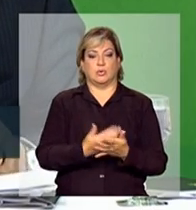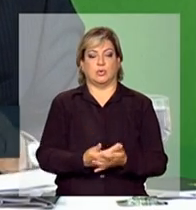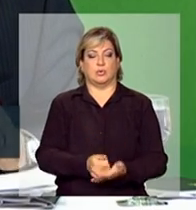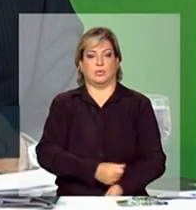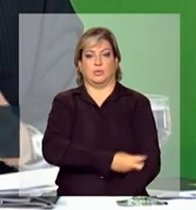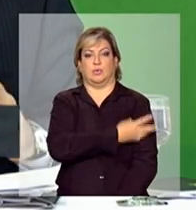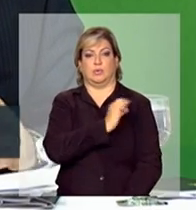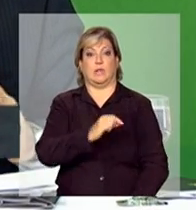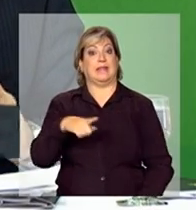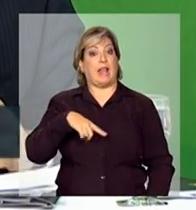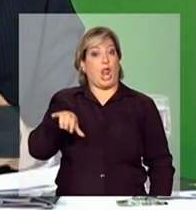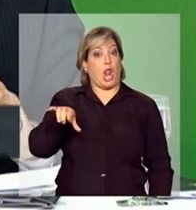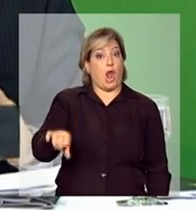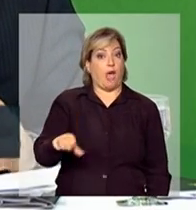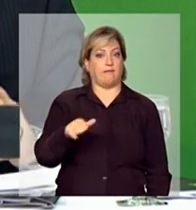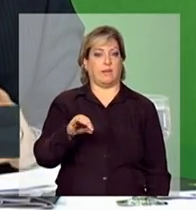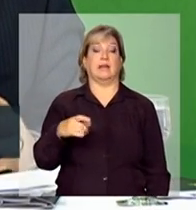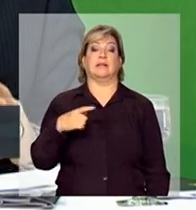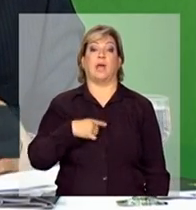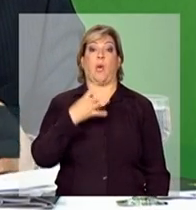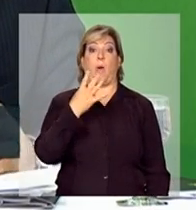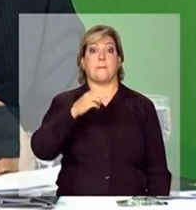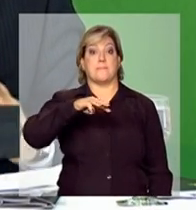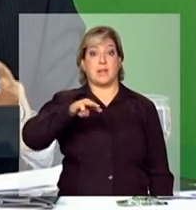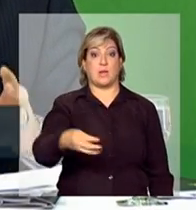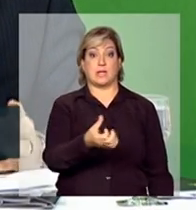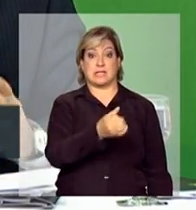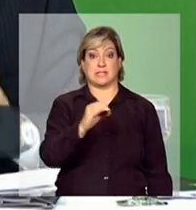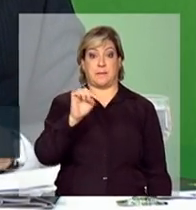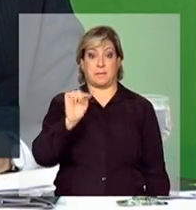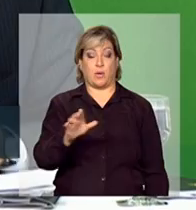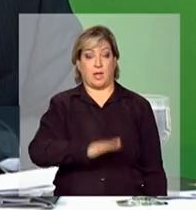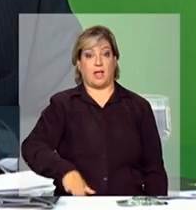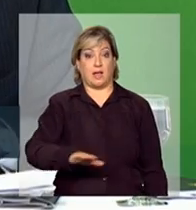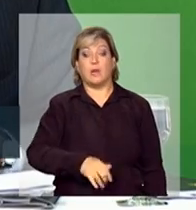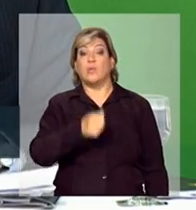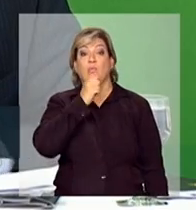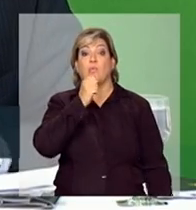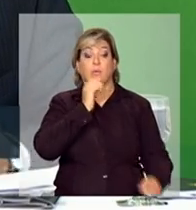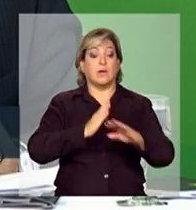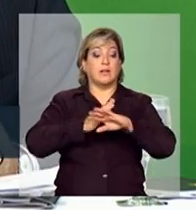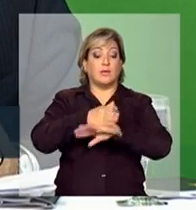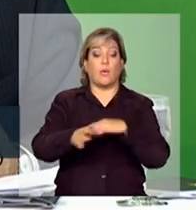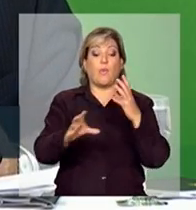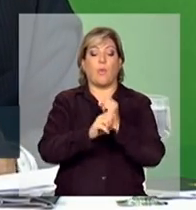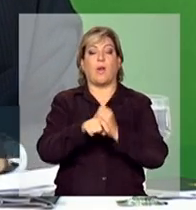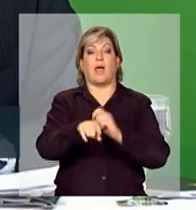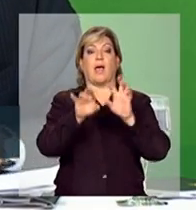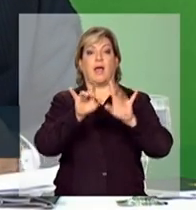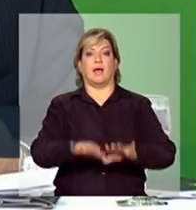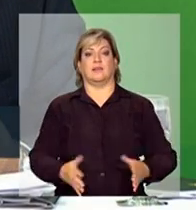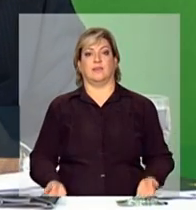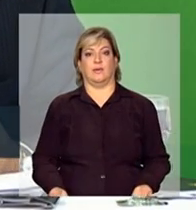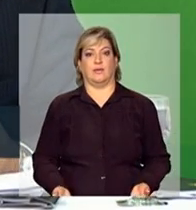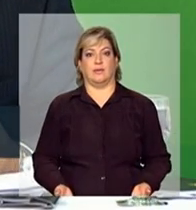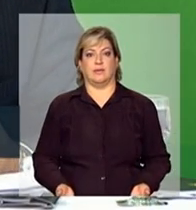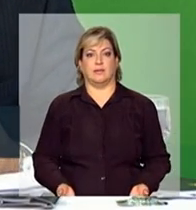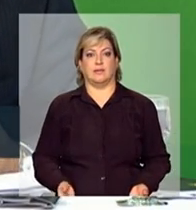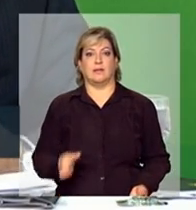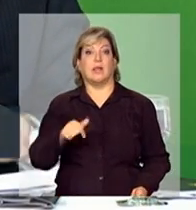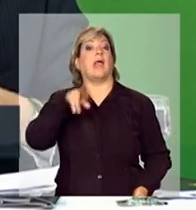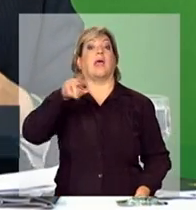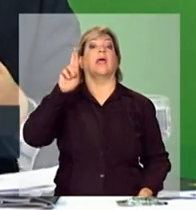e nós temos 4. 600.000 crianças que não entraram no cálculo do relatório de quem é é a